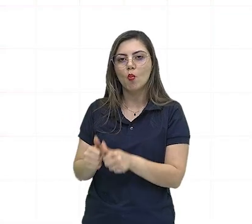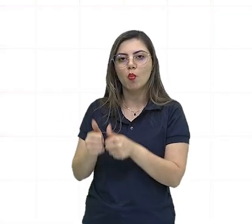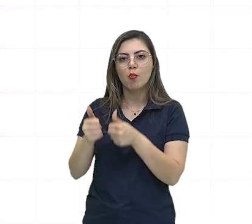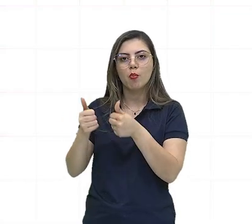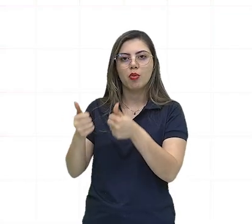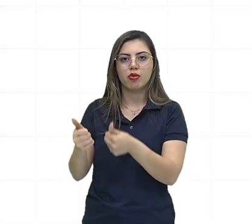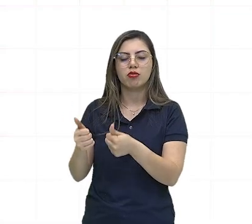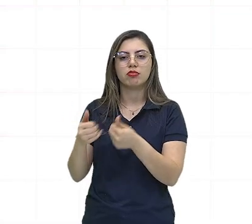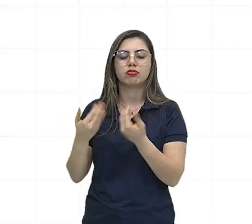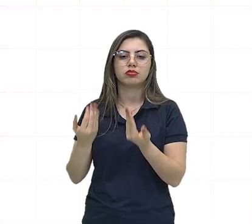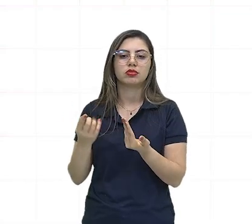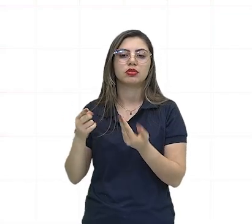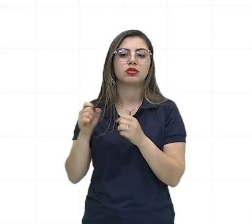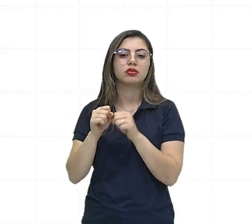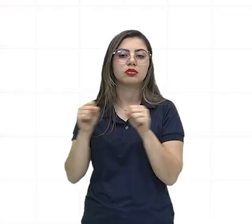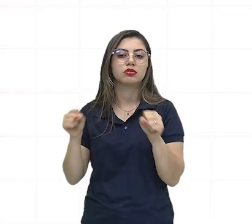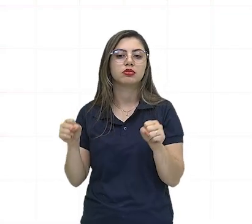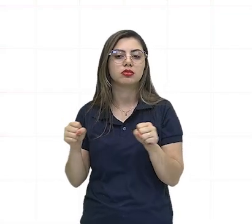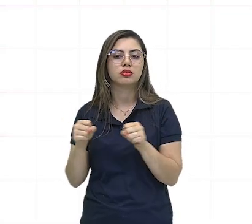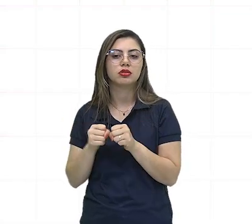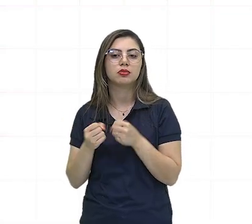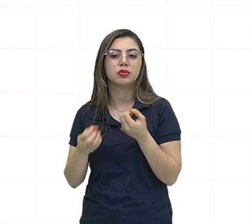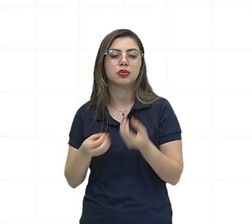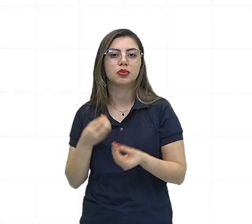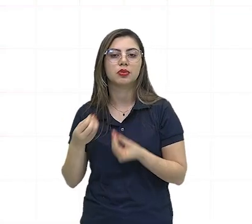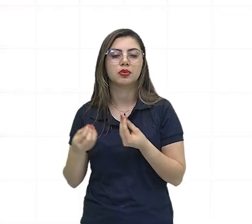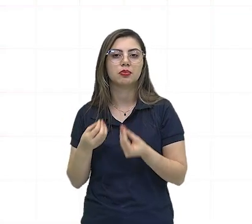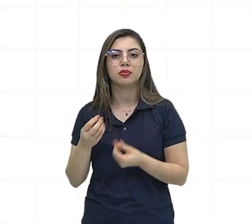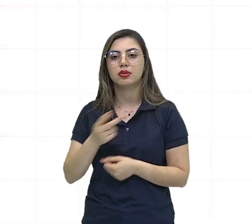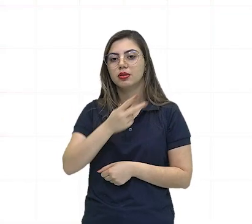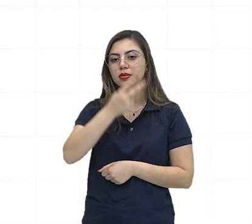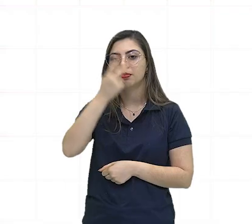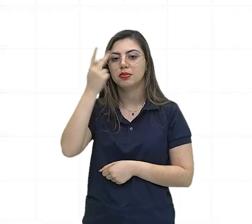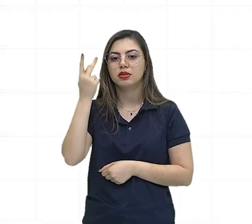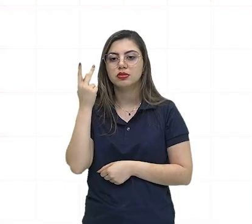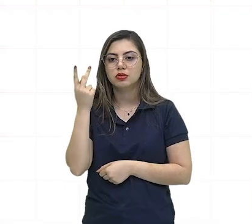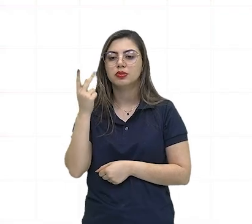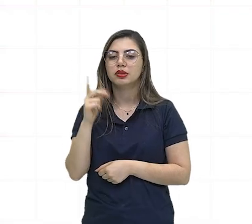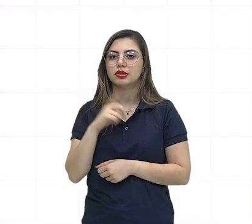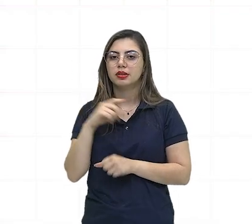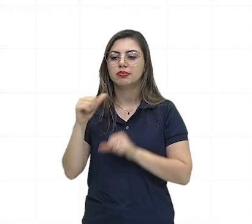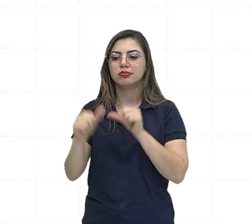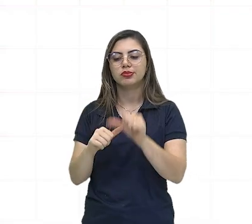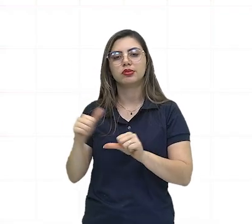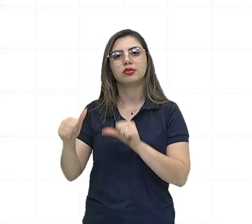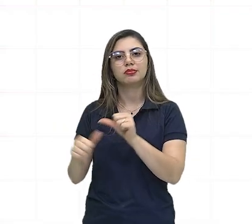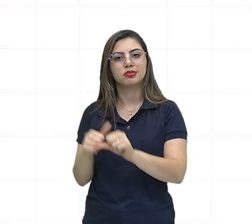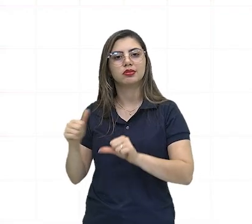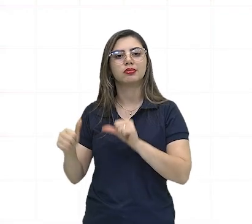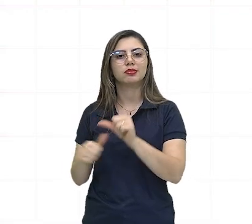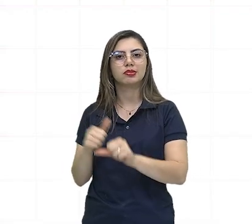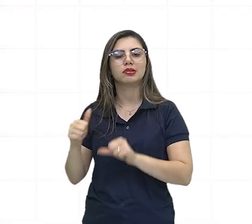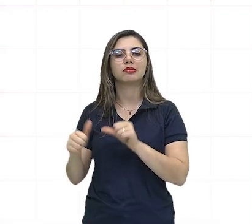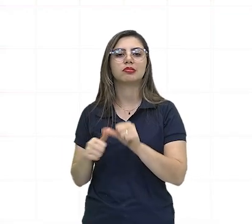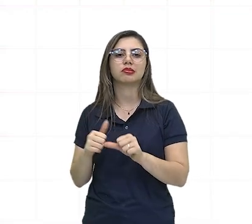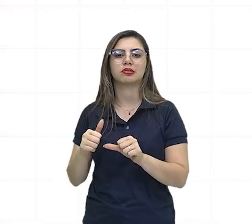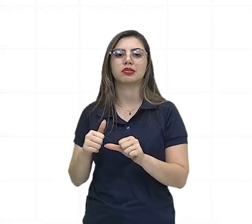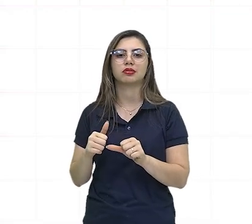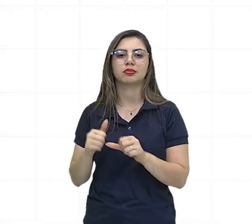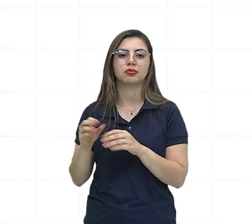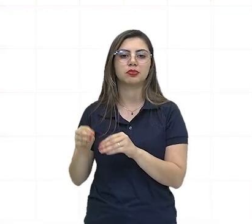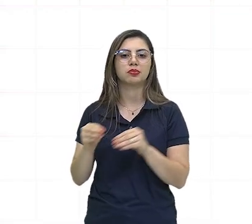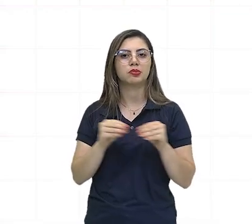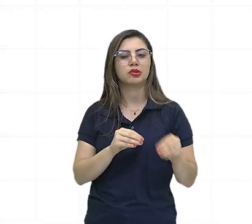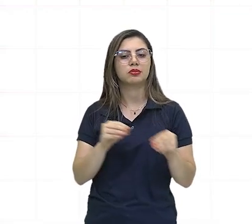Então, nesse sistema, o agricultor, ele muda periodicamente. Então, nós temos ali uma